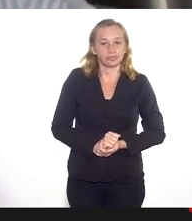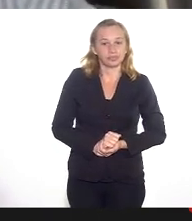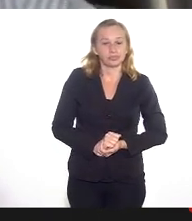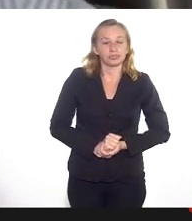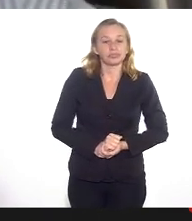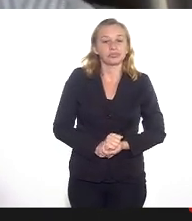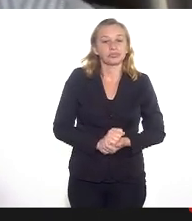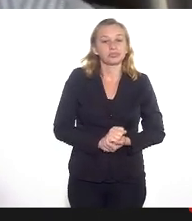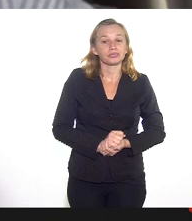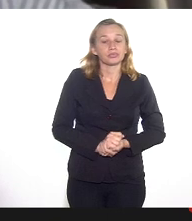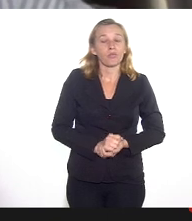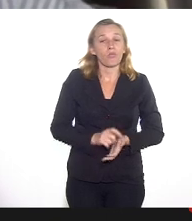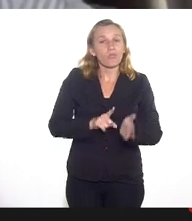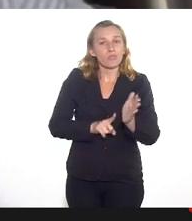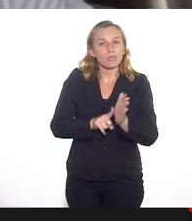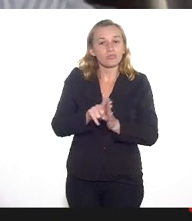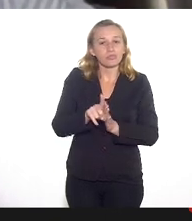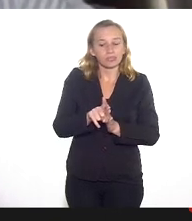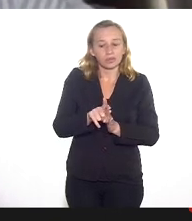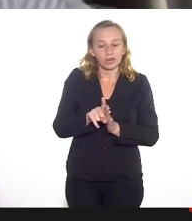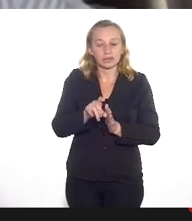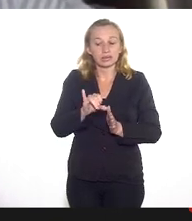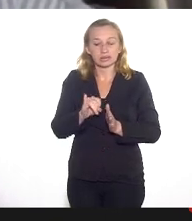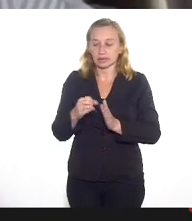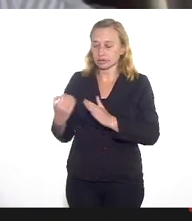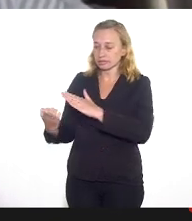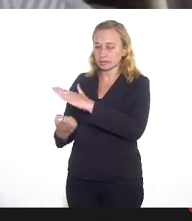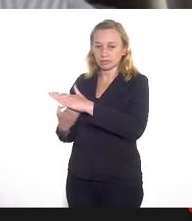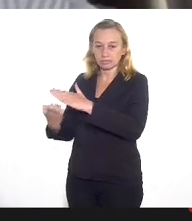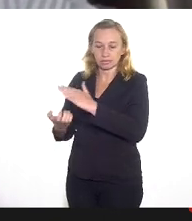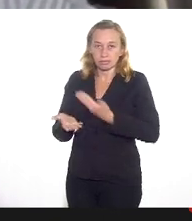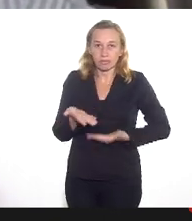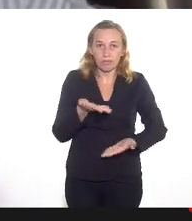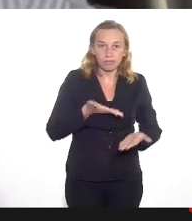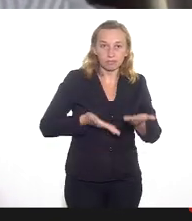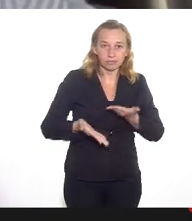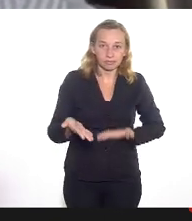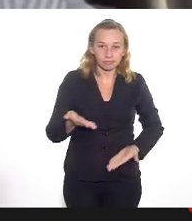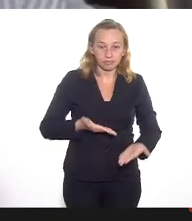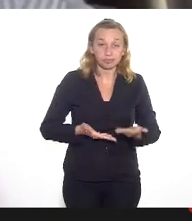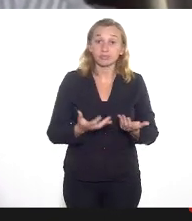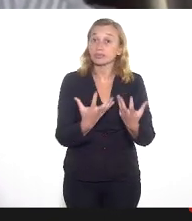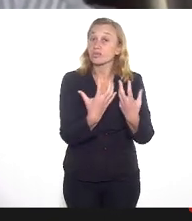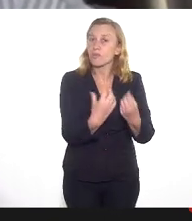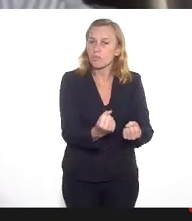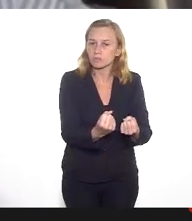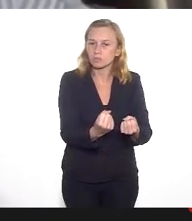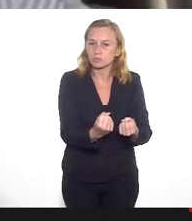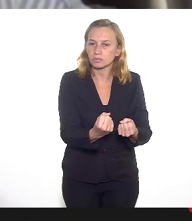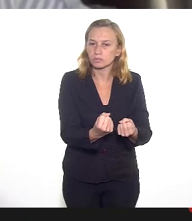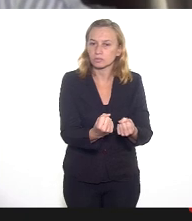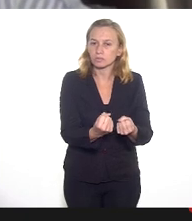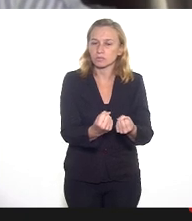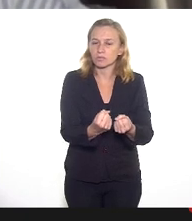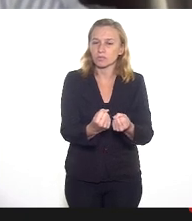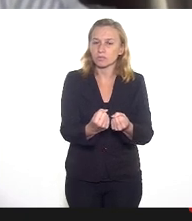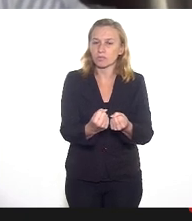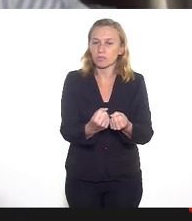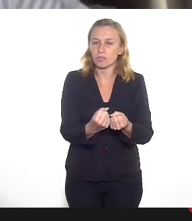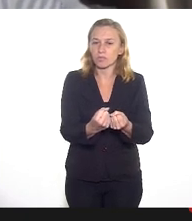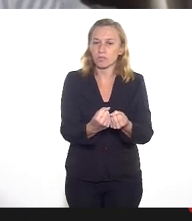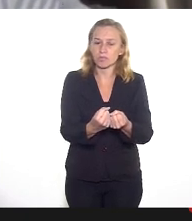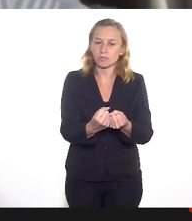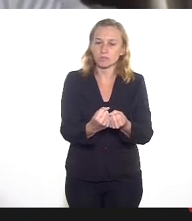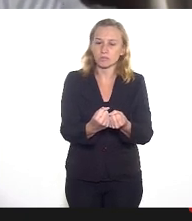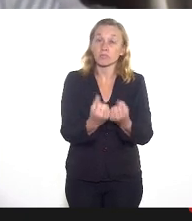deduzidos. E a minha pergunta é se as empresas parceiras aceitam essa declaração, né,